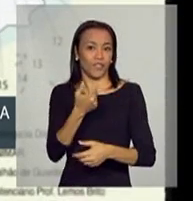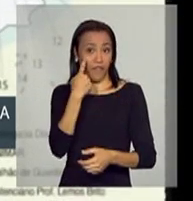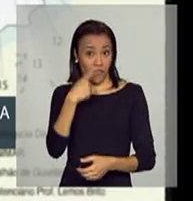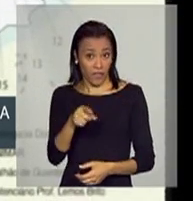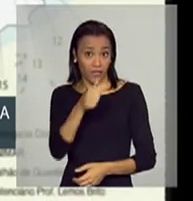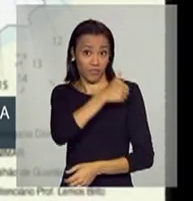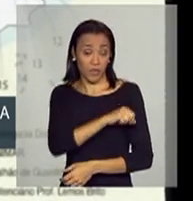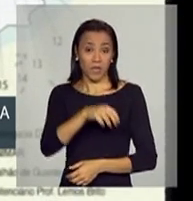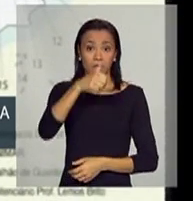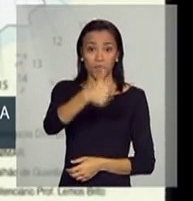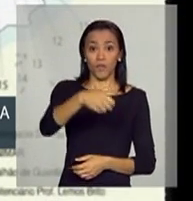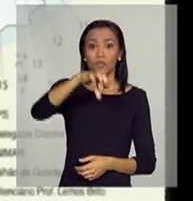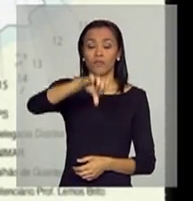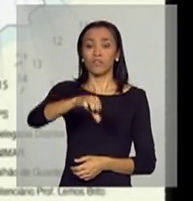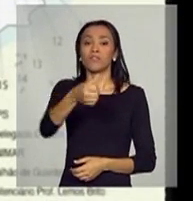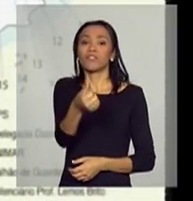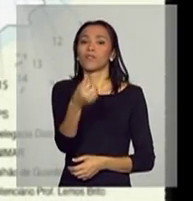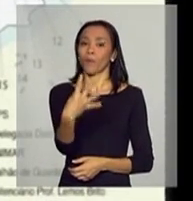em